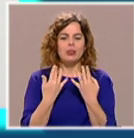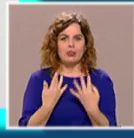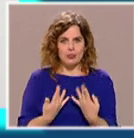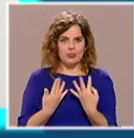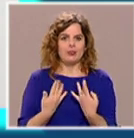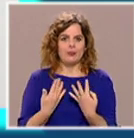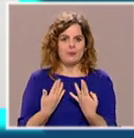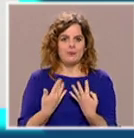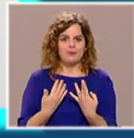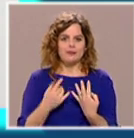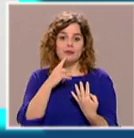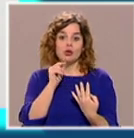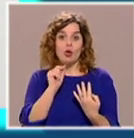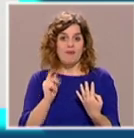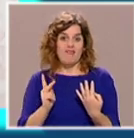vilosidades intestinais.